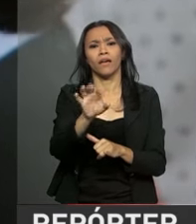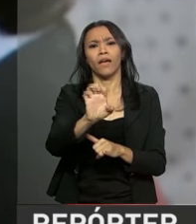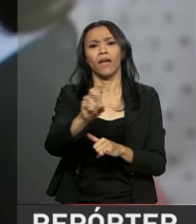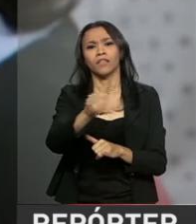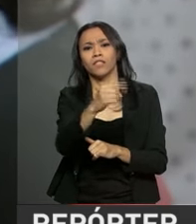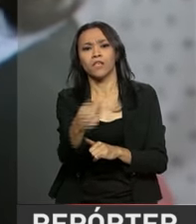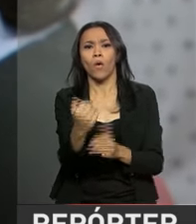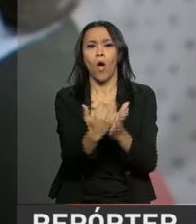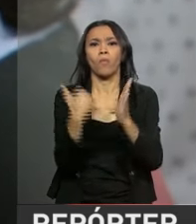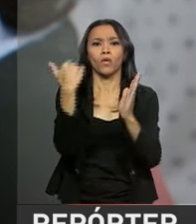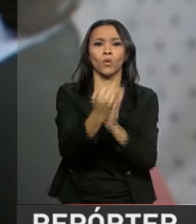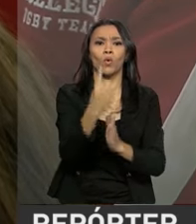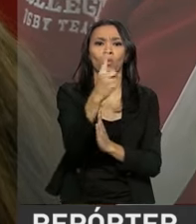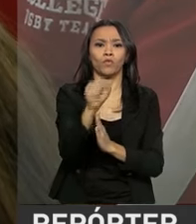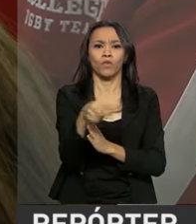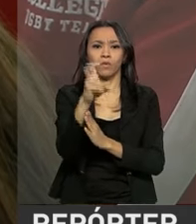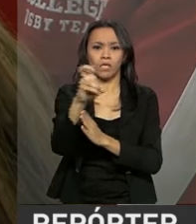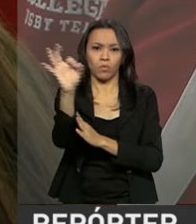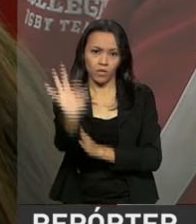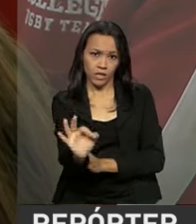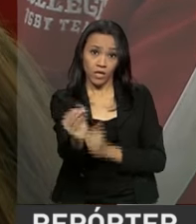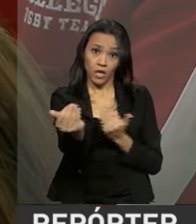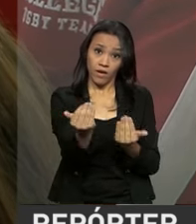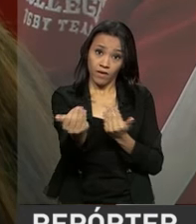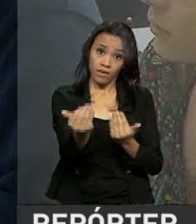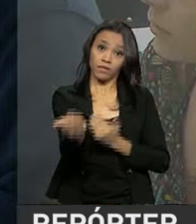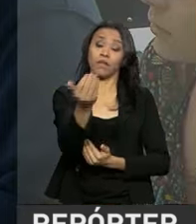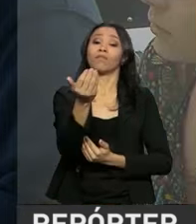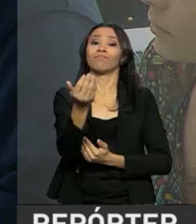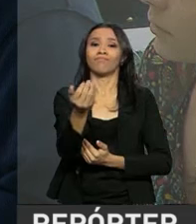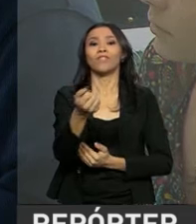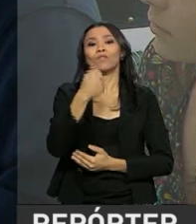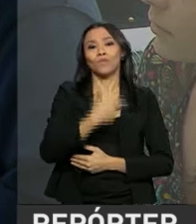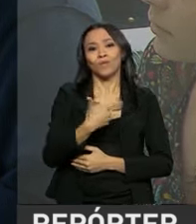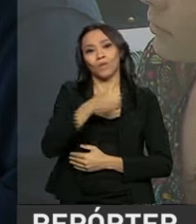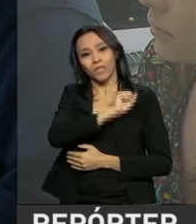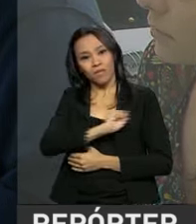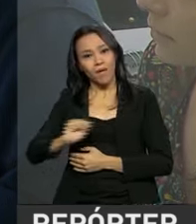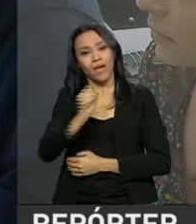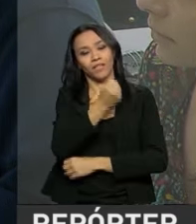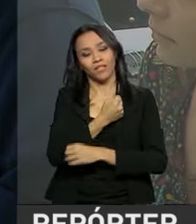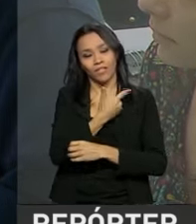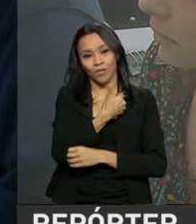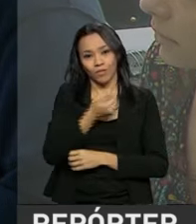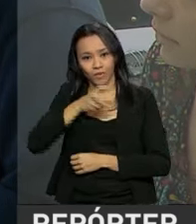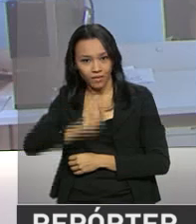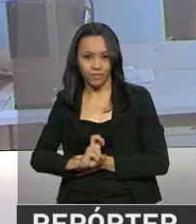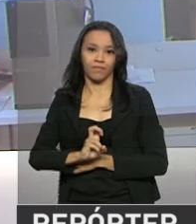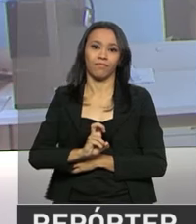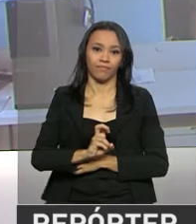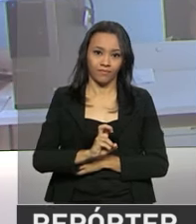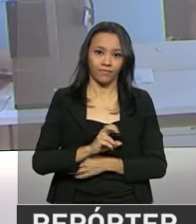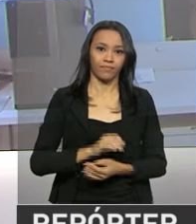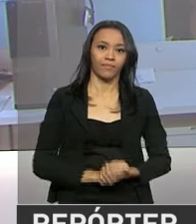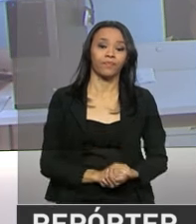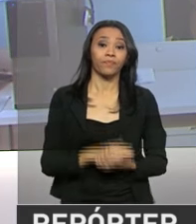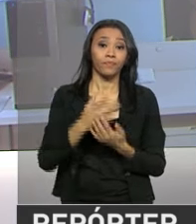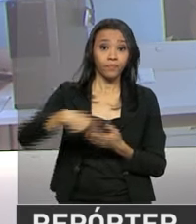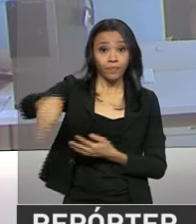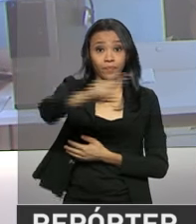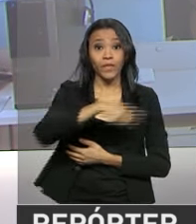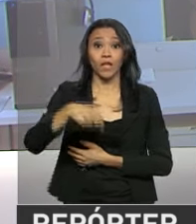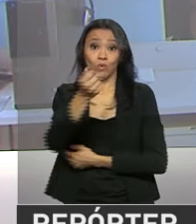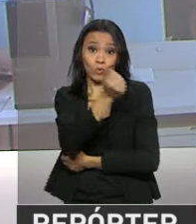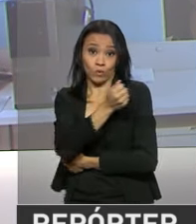aumentou 1,5% em relação às ofertadas no segundo semestre de 2015. Os candidatos